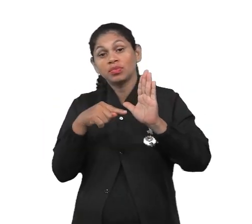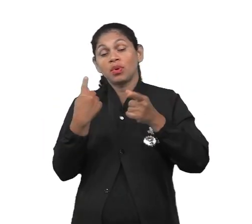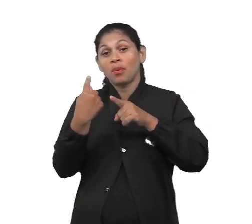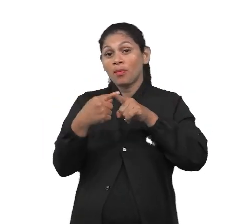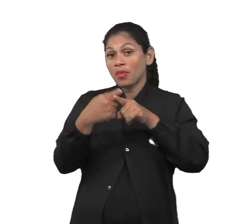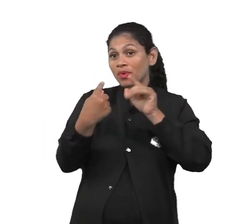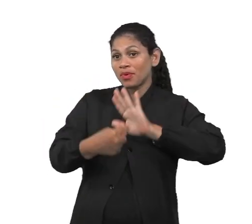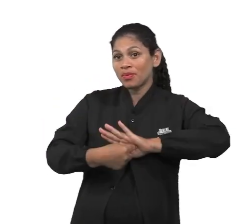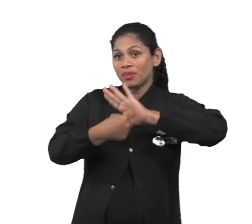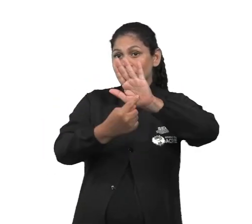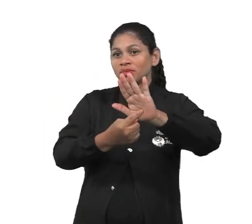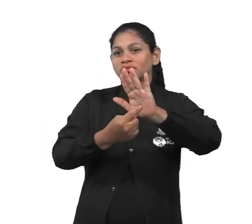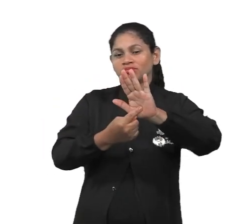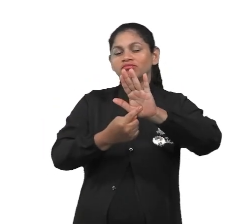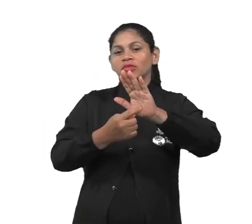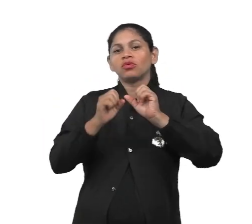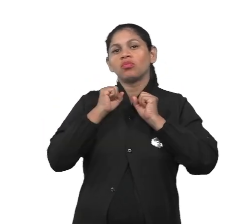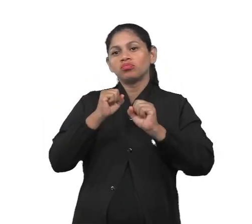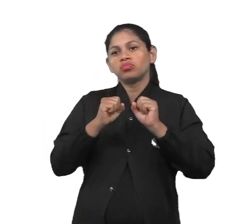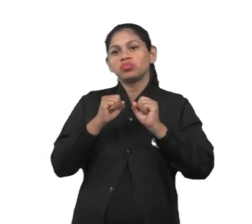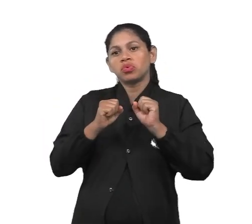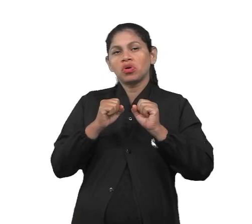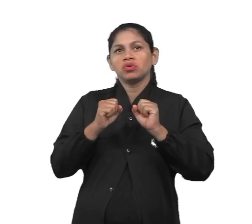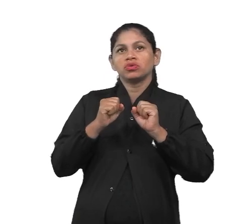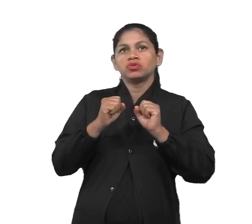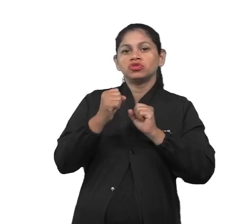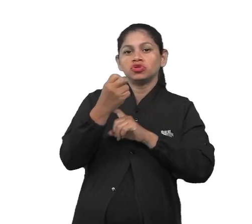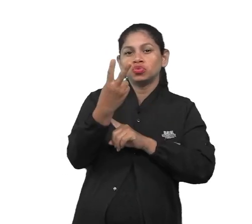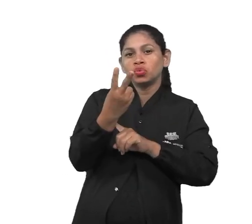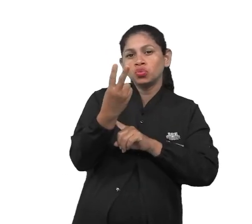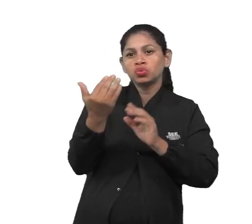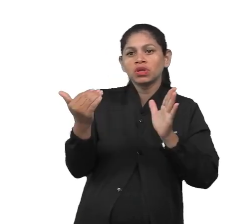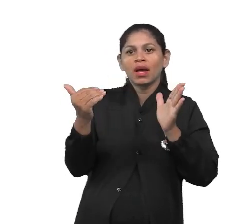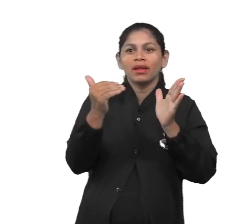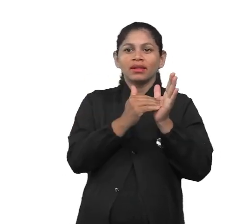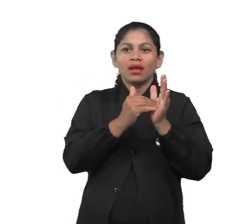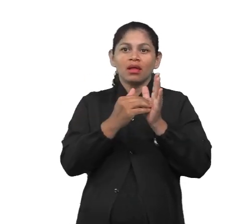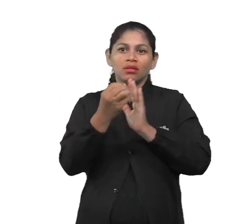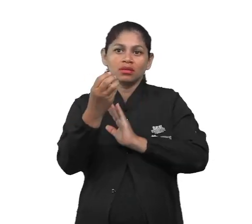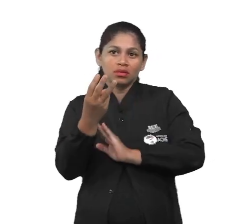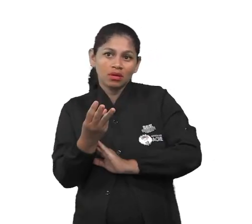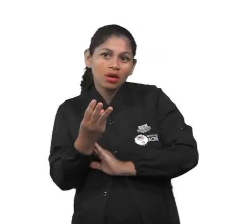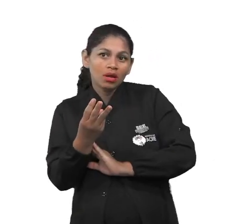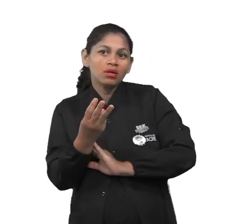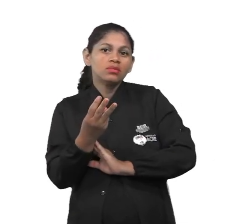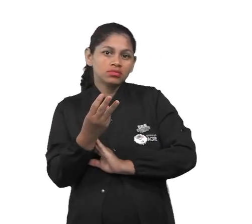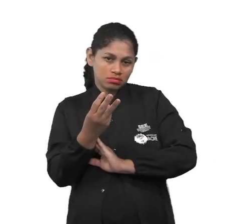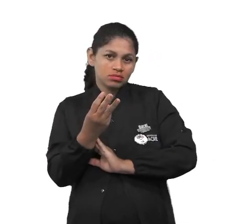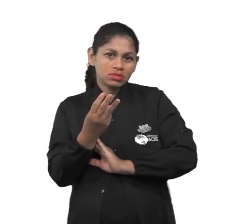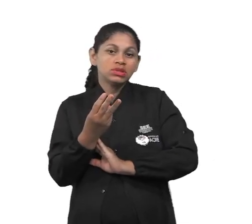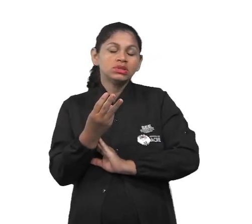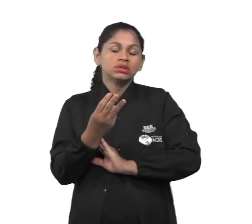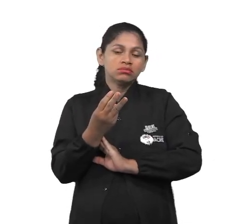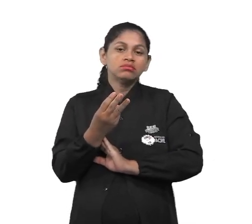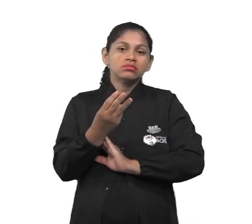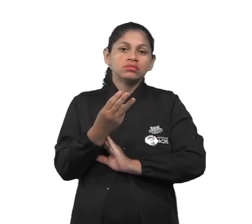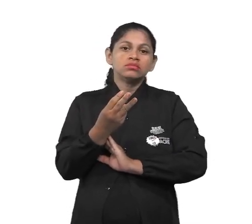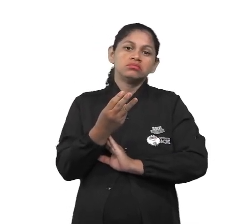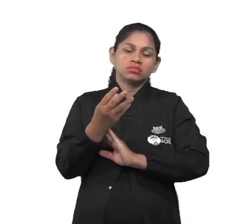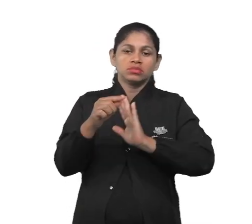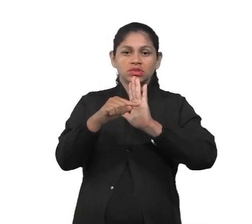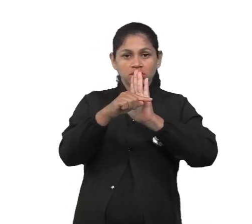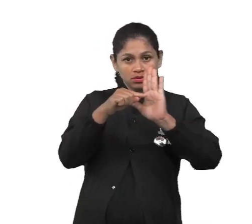ver. Então, aqui eu posso colocar de 2 a 3 linhas. E, por último, o